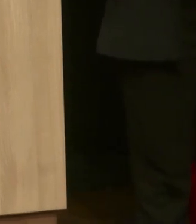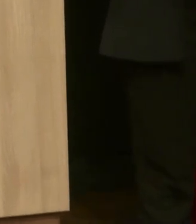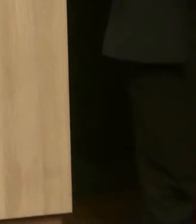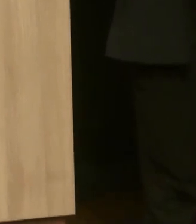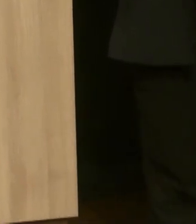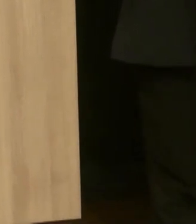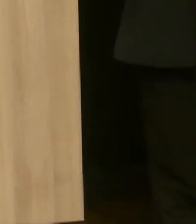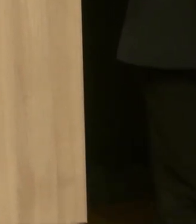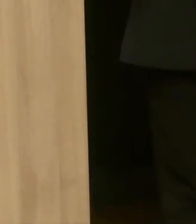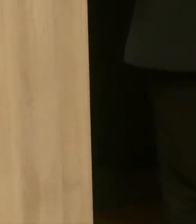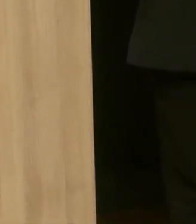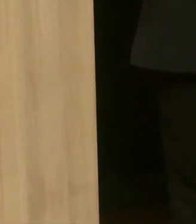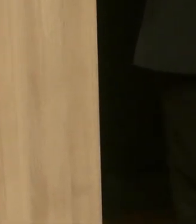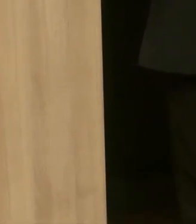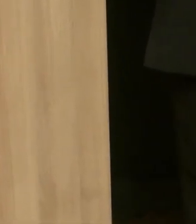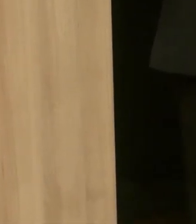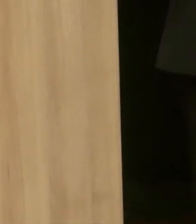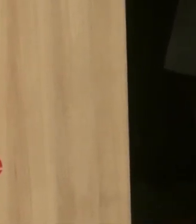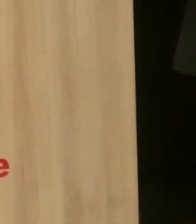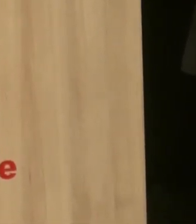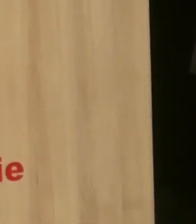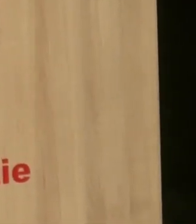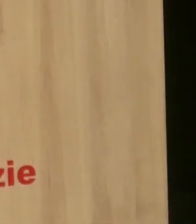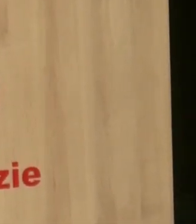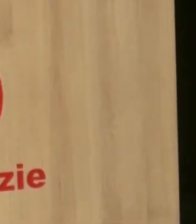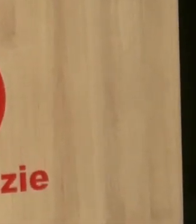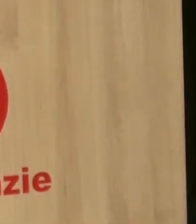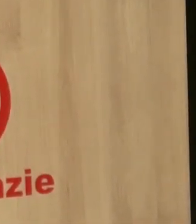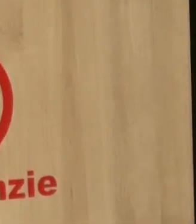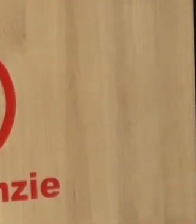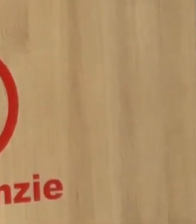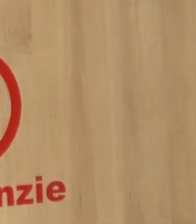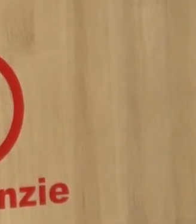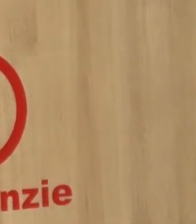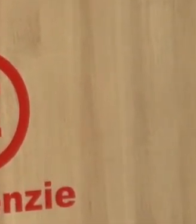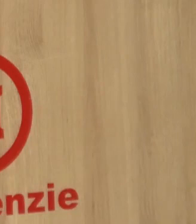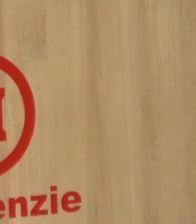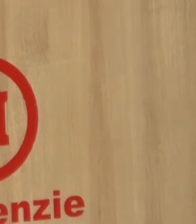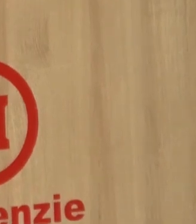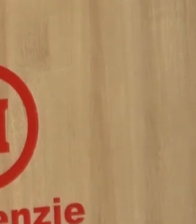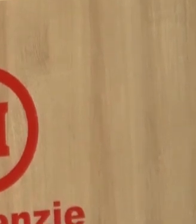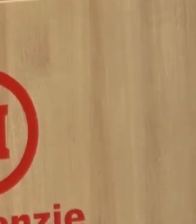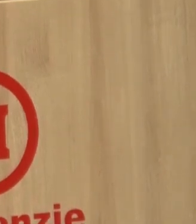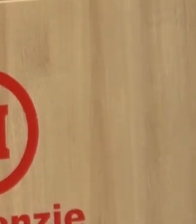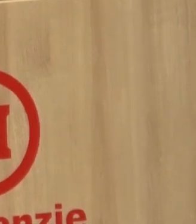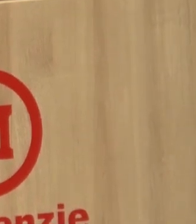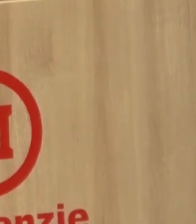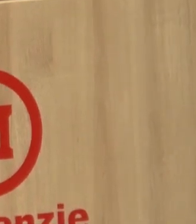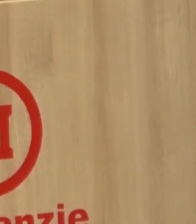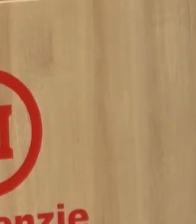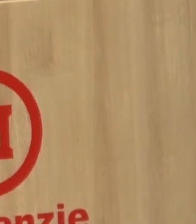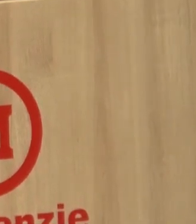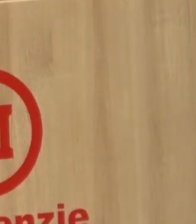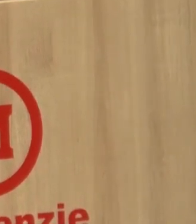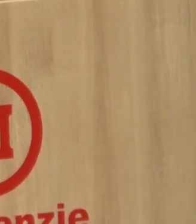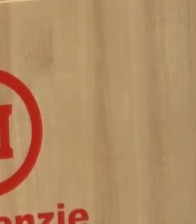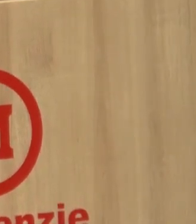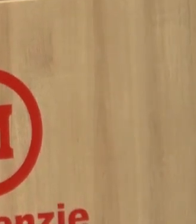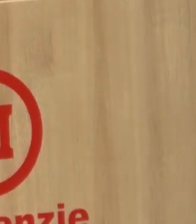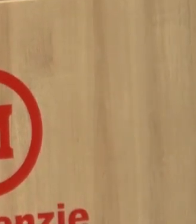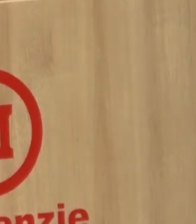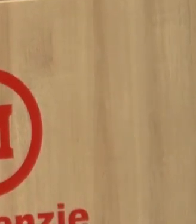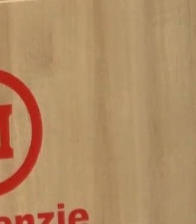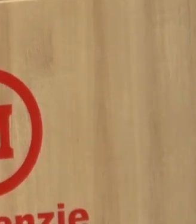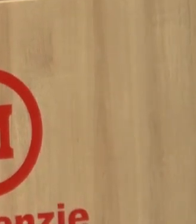Agradeço, estou muito emocionado de ver alguns amigos surdos. Onde os surdos estão sentados? Aonde? Tem um